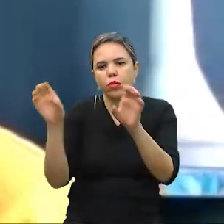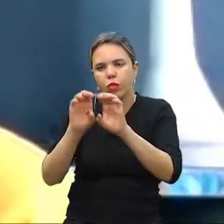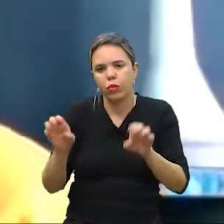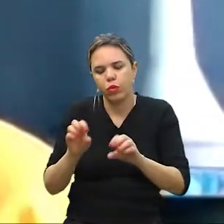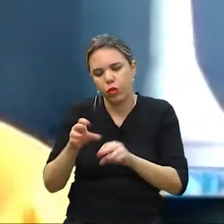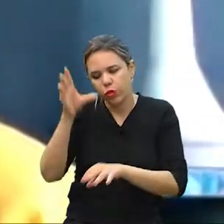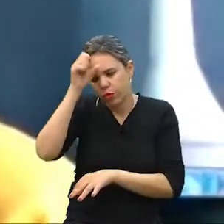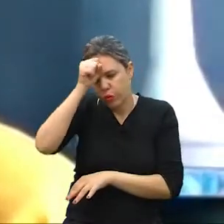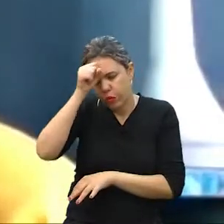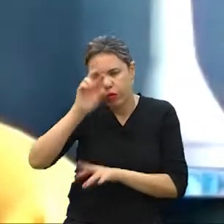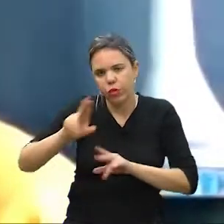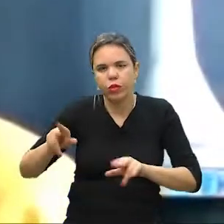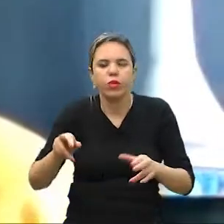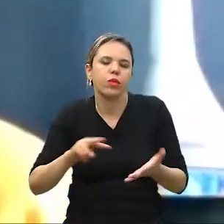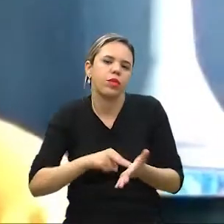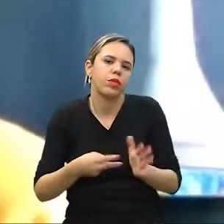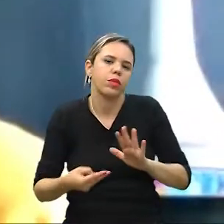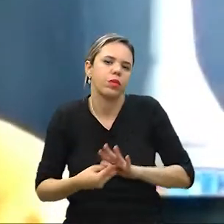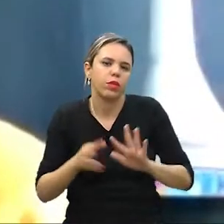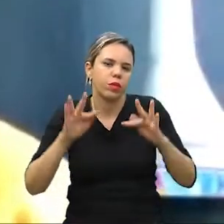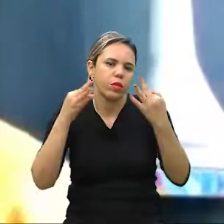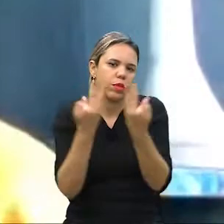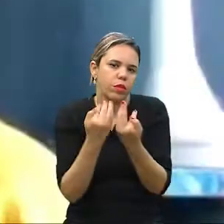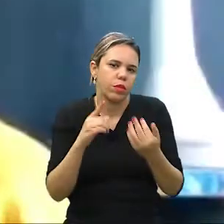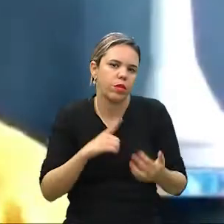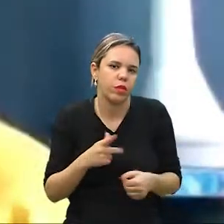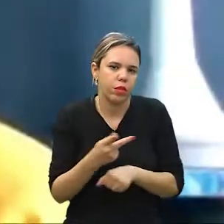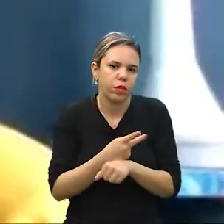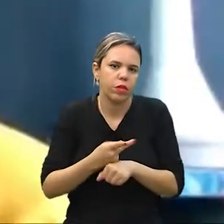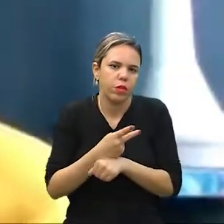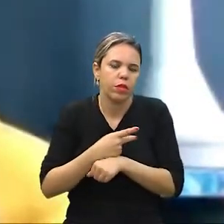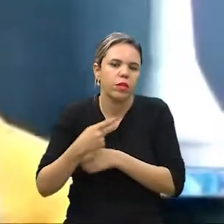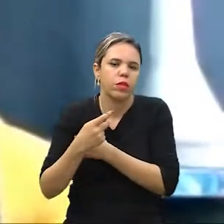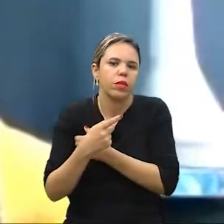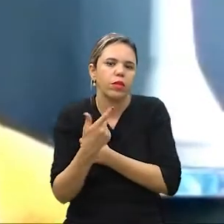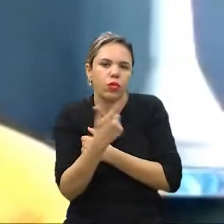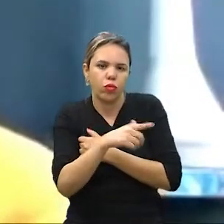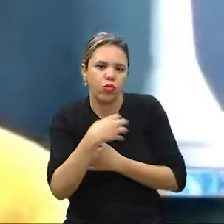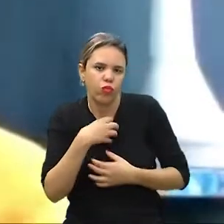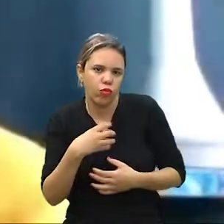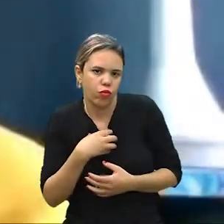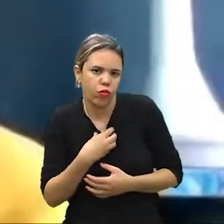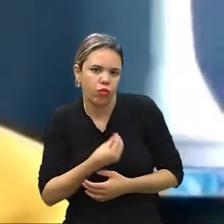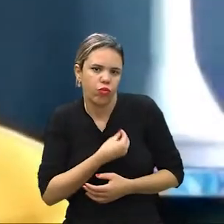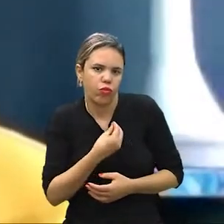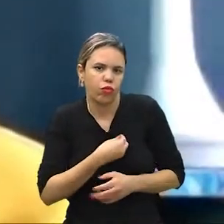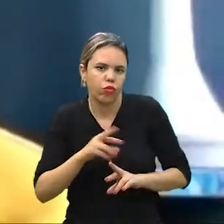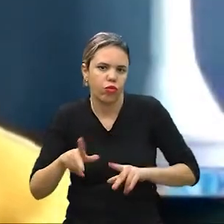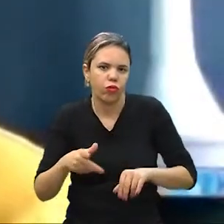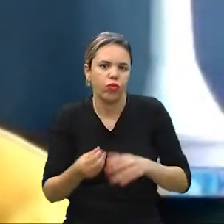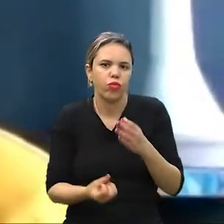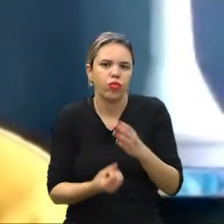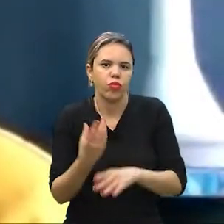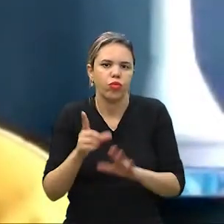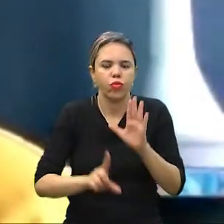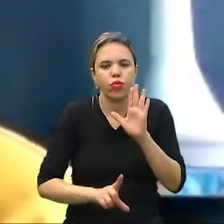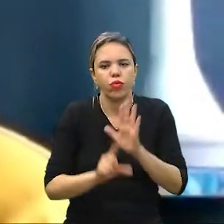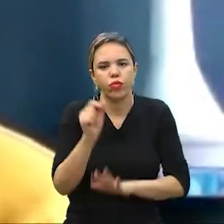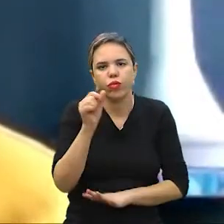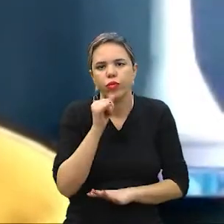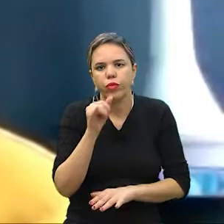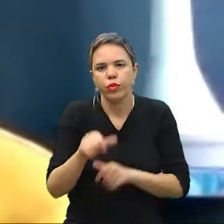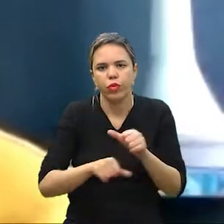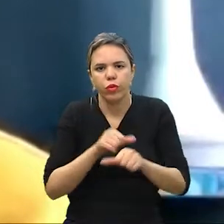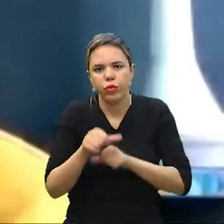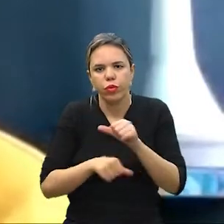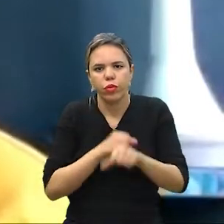educacional. Significa pais que vão ter que procurar um outro modo de viver, um outro modo de geração de renda, então mudança